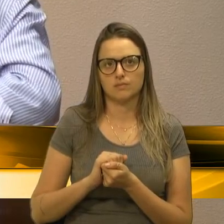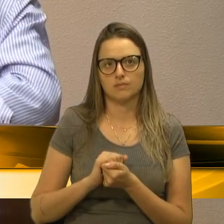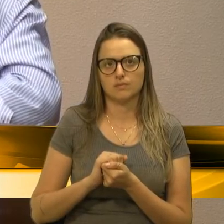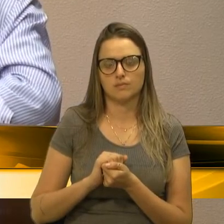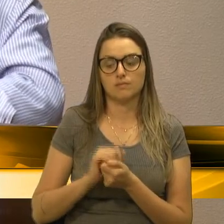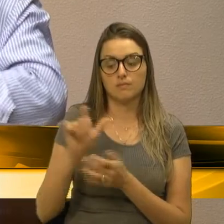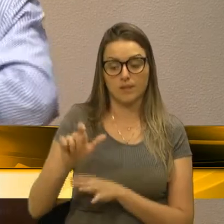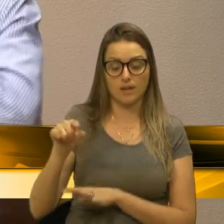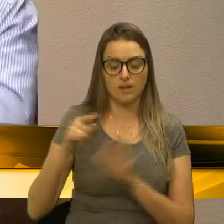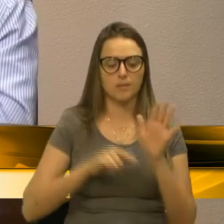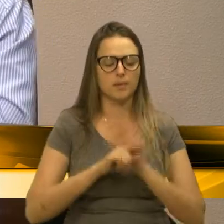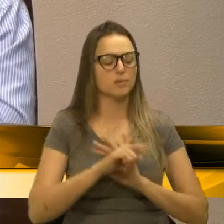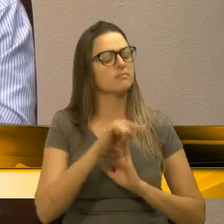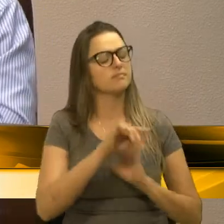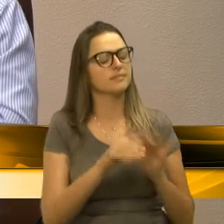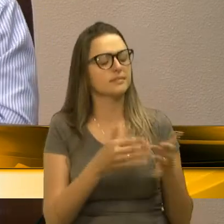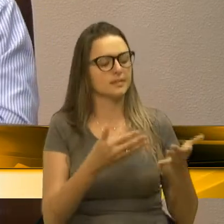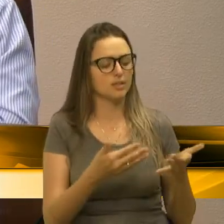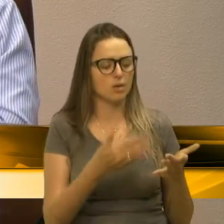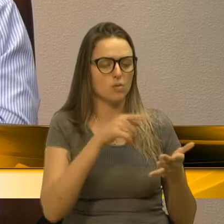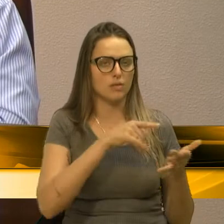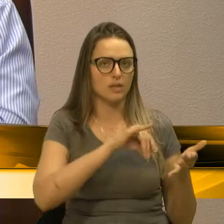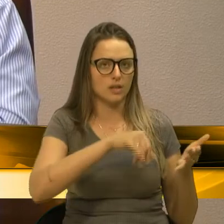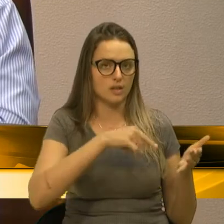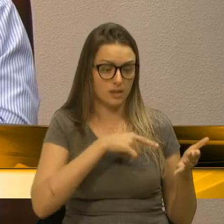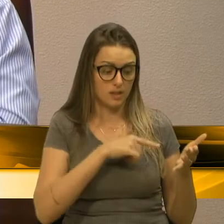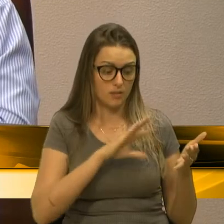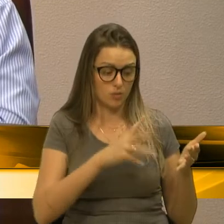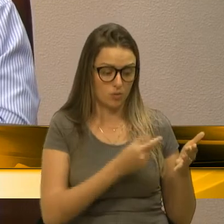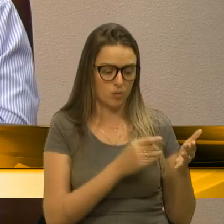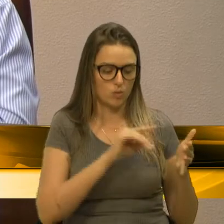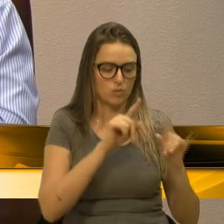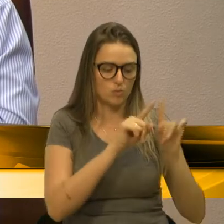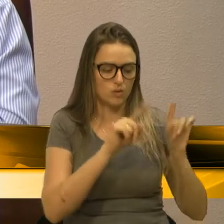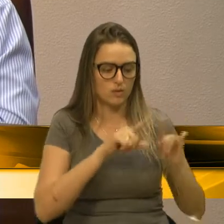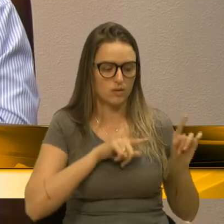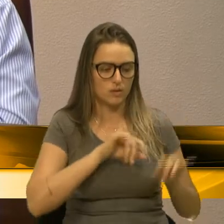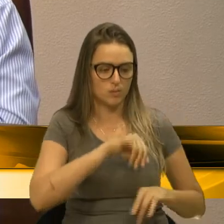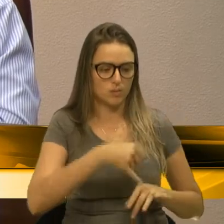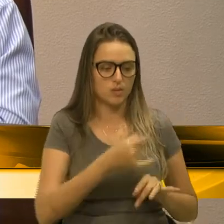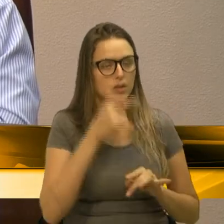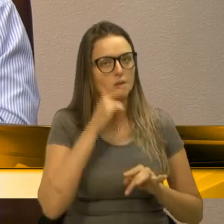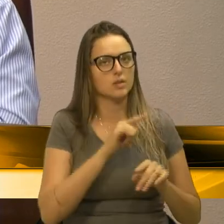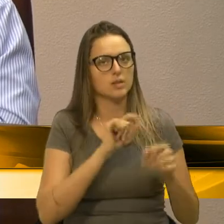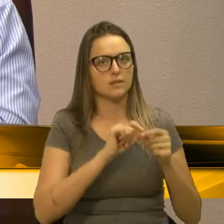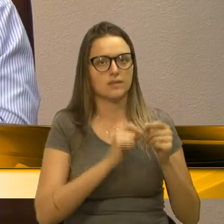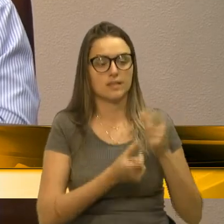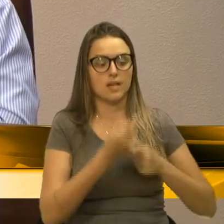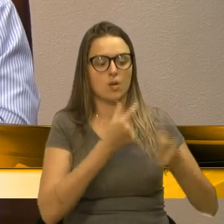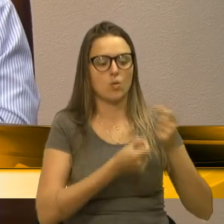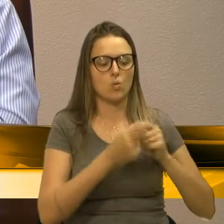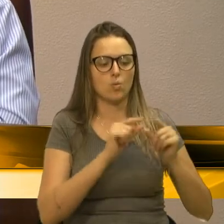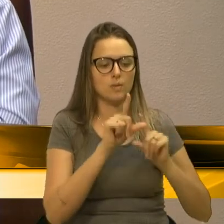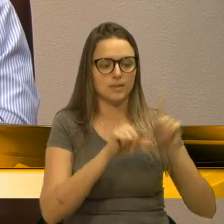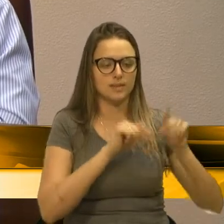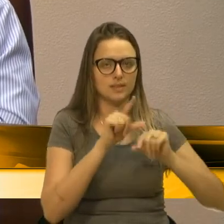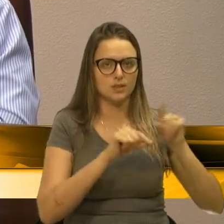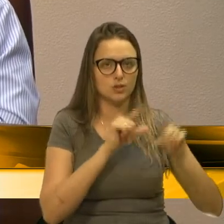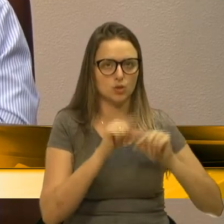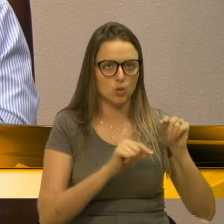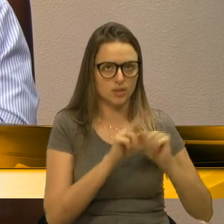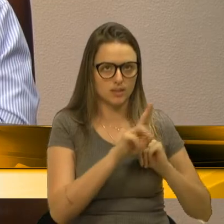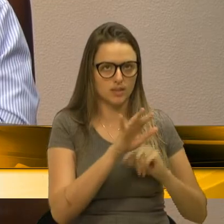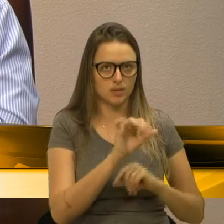Doutora Cássia, então foi oportunizado aos servidores do PA que conseguissem fazer algumas escolhas dentre as